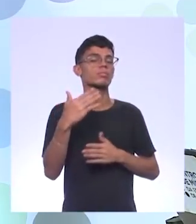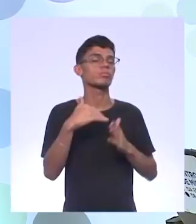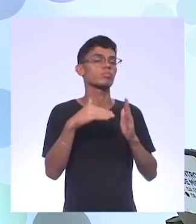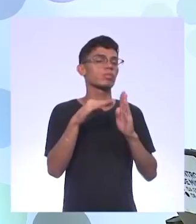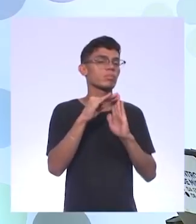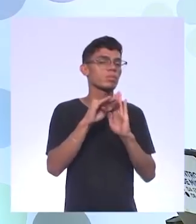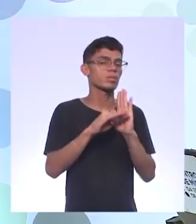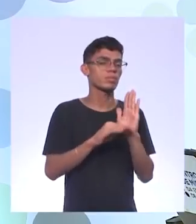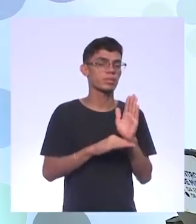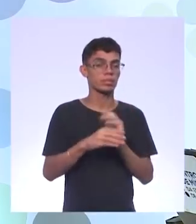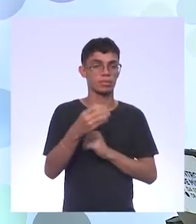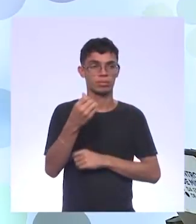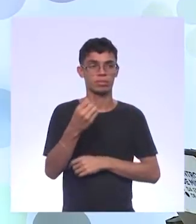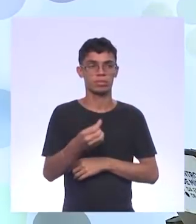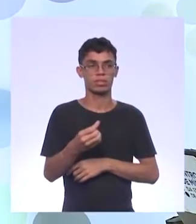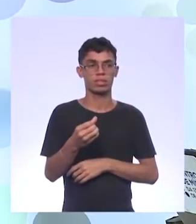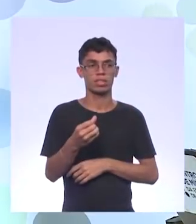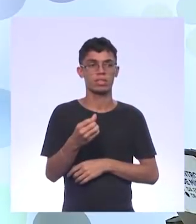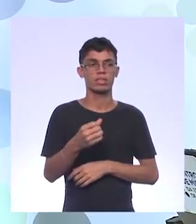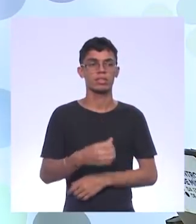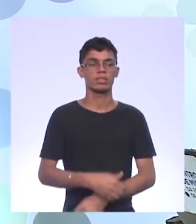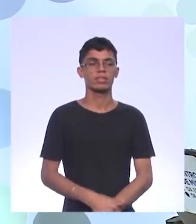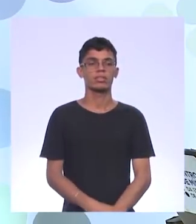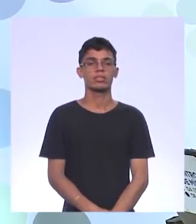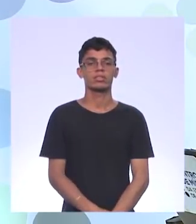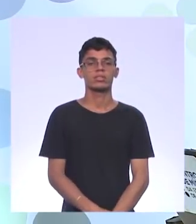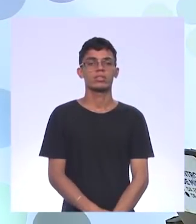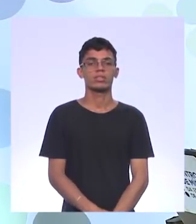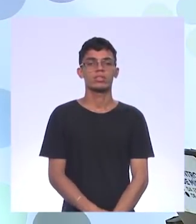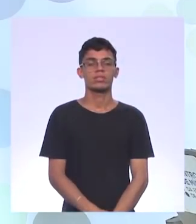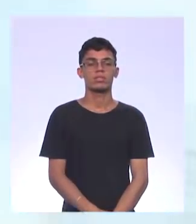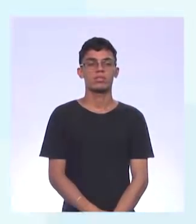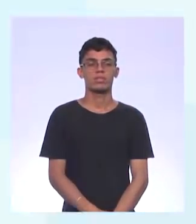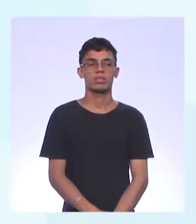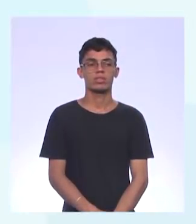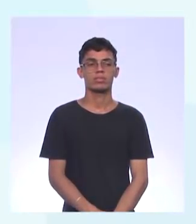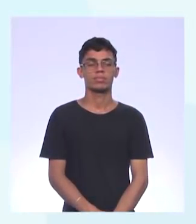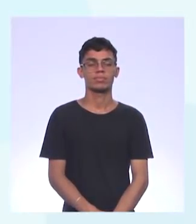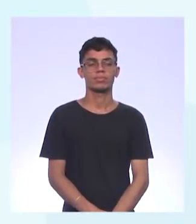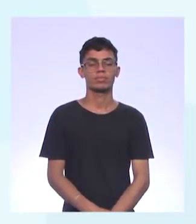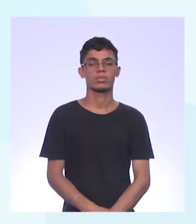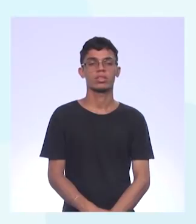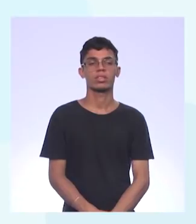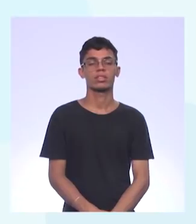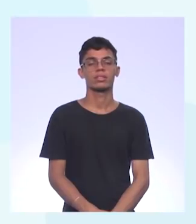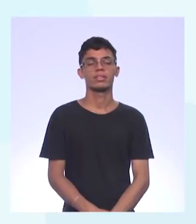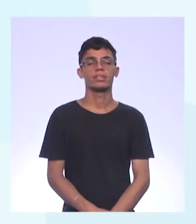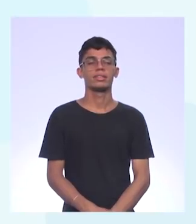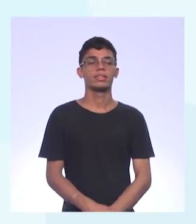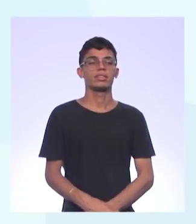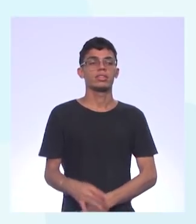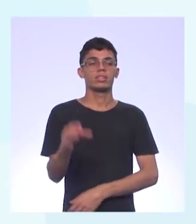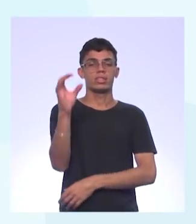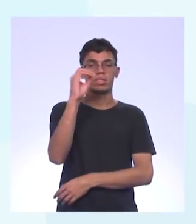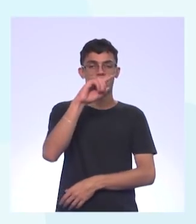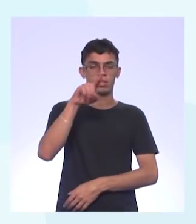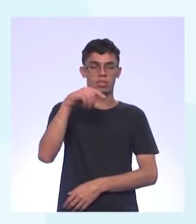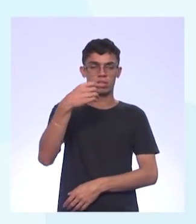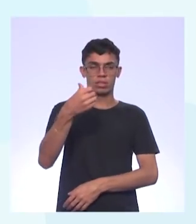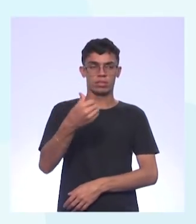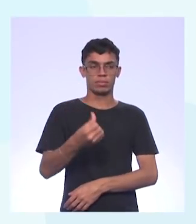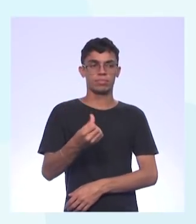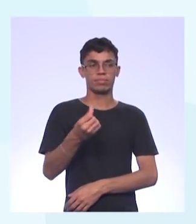16 é uma boa próxima aproximação Então vamos lá seis vezes cabe com seis vezes você faz a